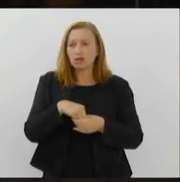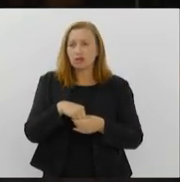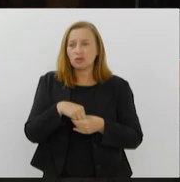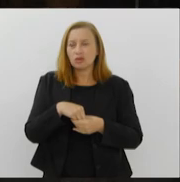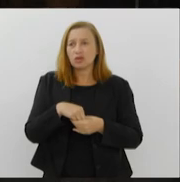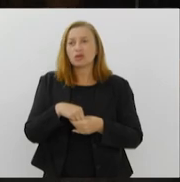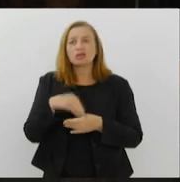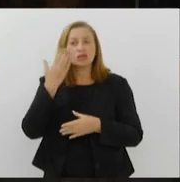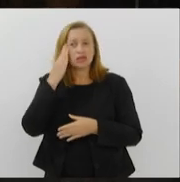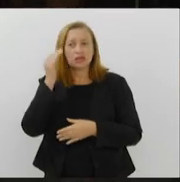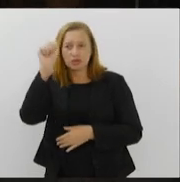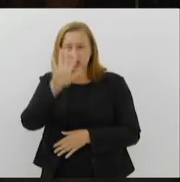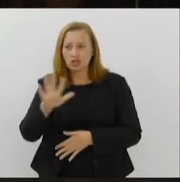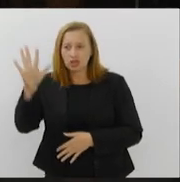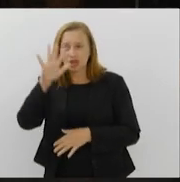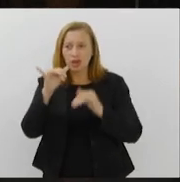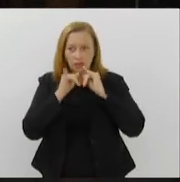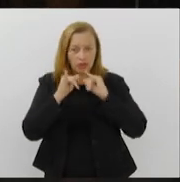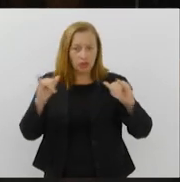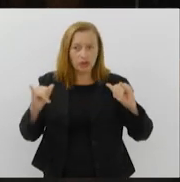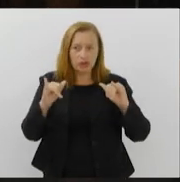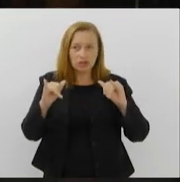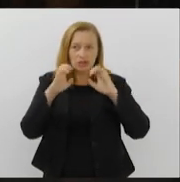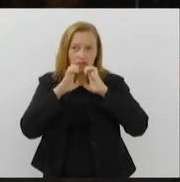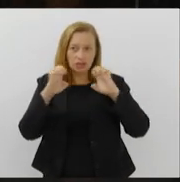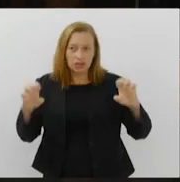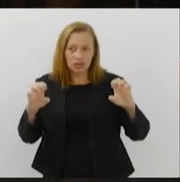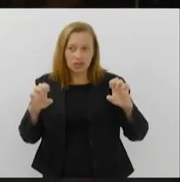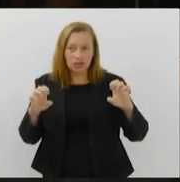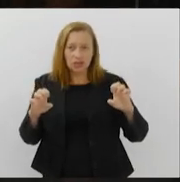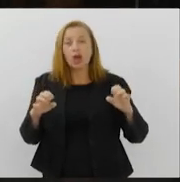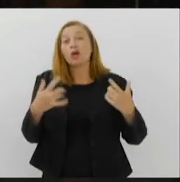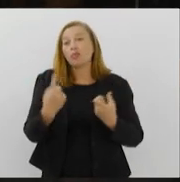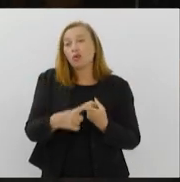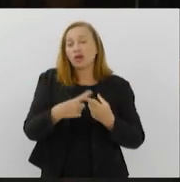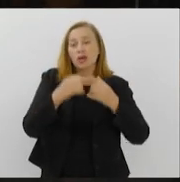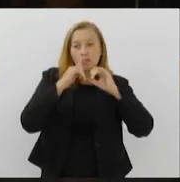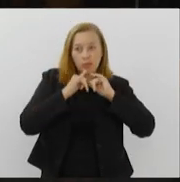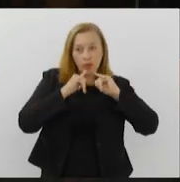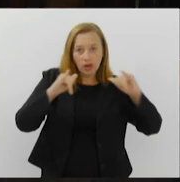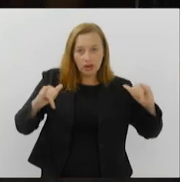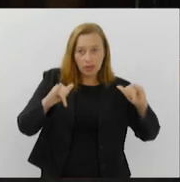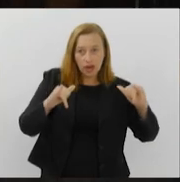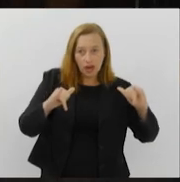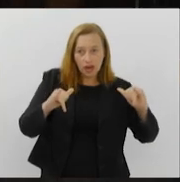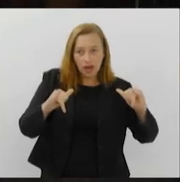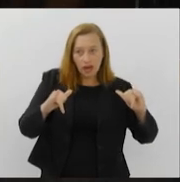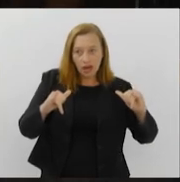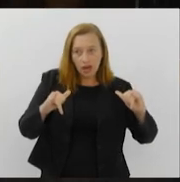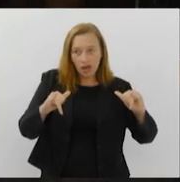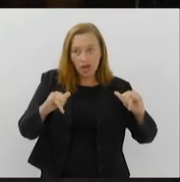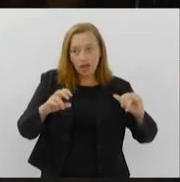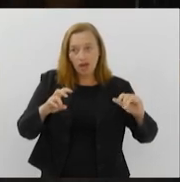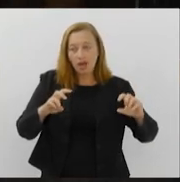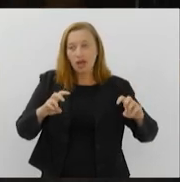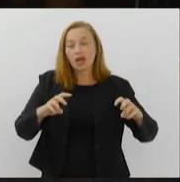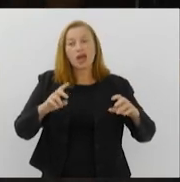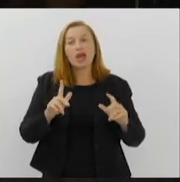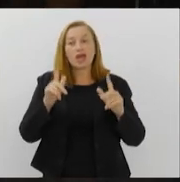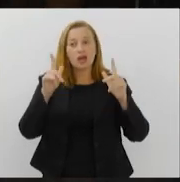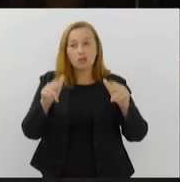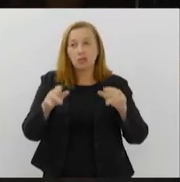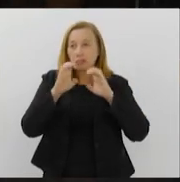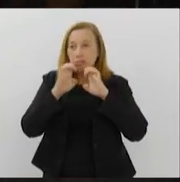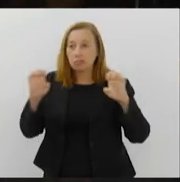geral é a proclamação do Evangelho, porque proclamar é anunciar. O dia do Evangelho é o dia estipulado do